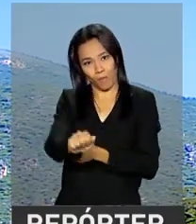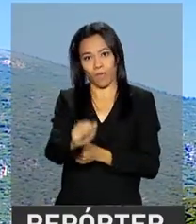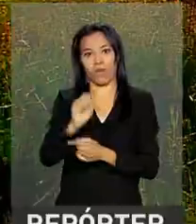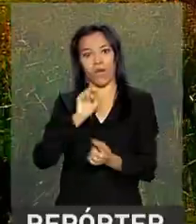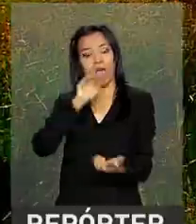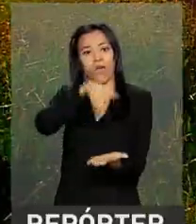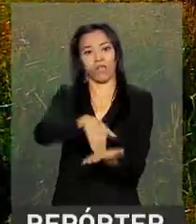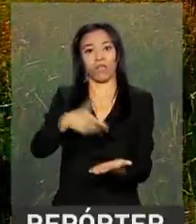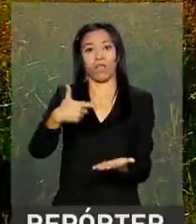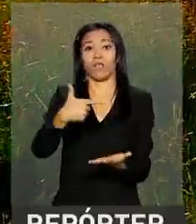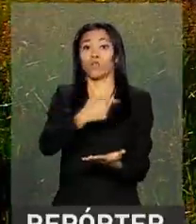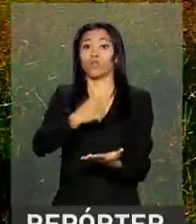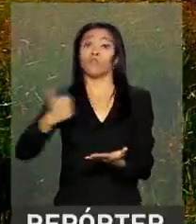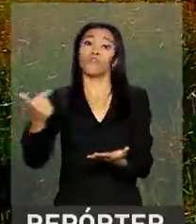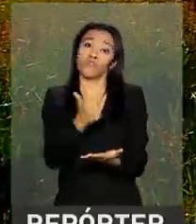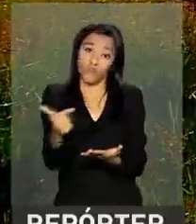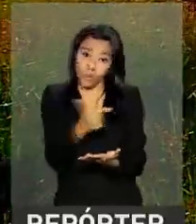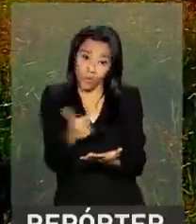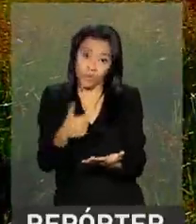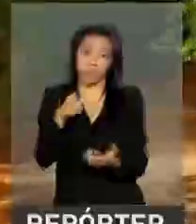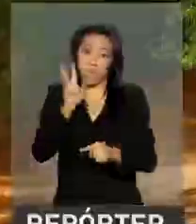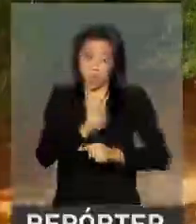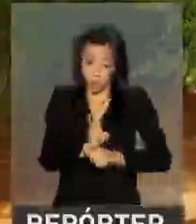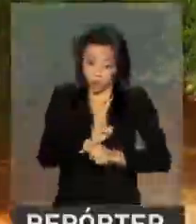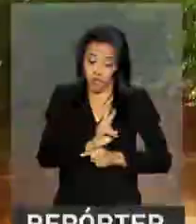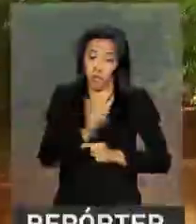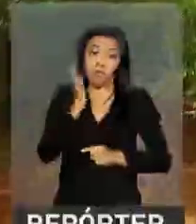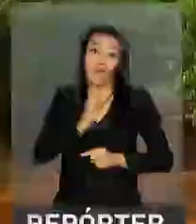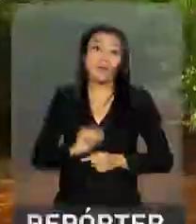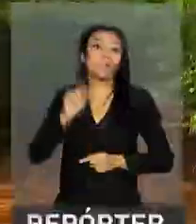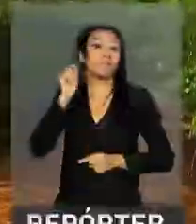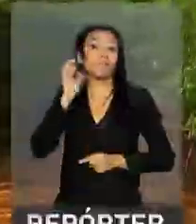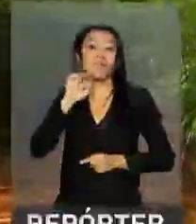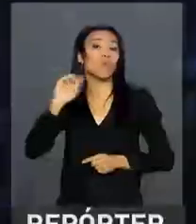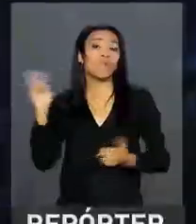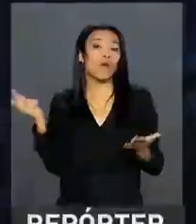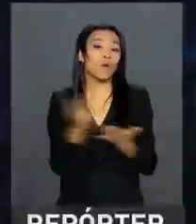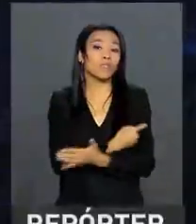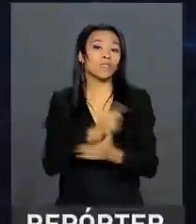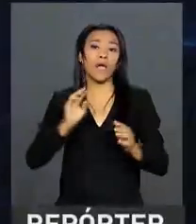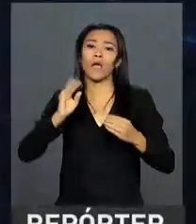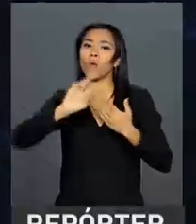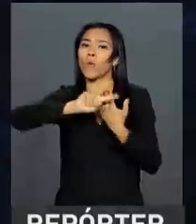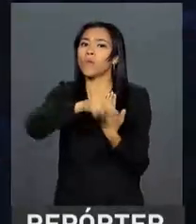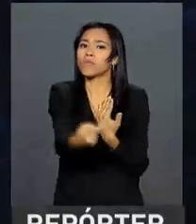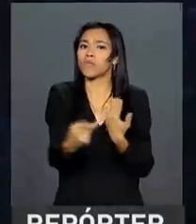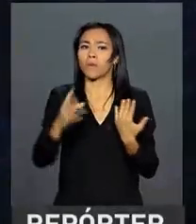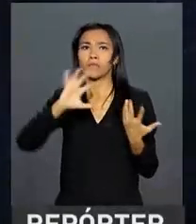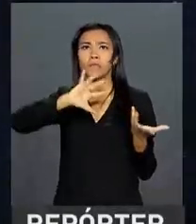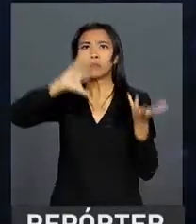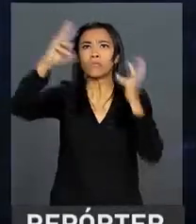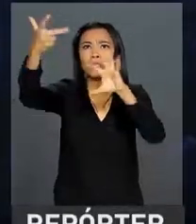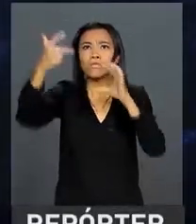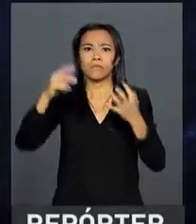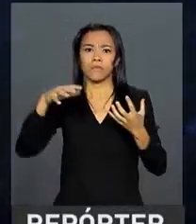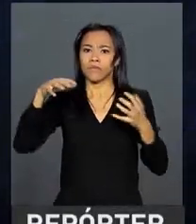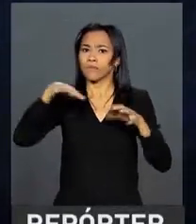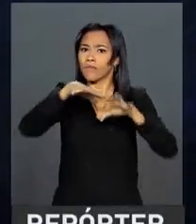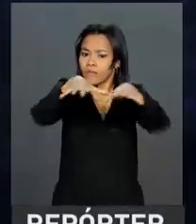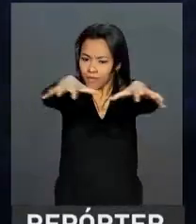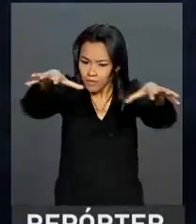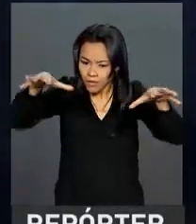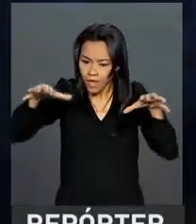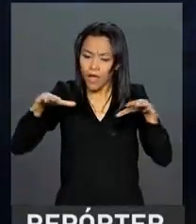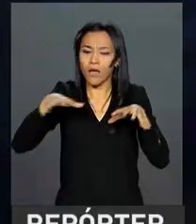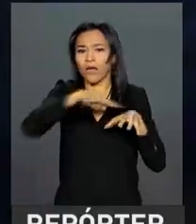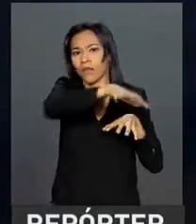o monitoramento é possível verificar por exemplo os impactos da ação do homem e das mudanças climáticas nessas áreas